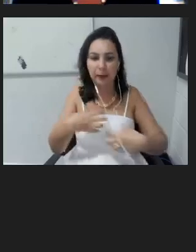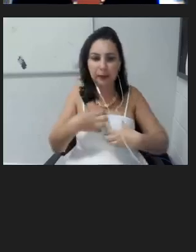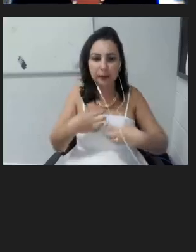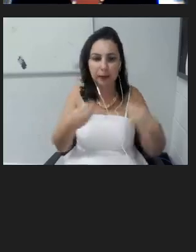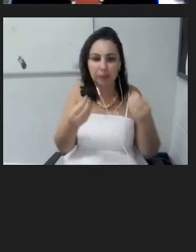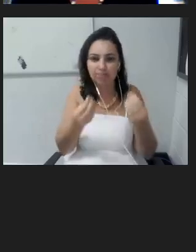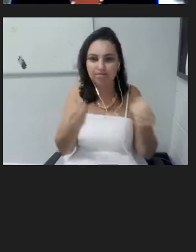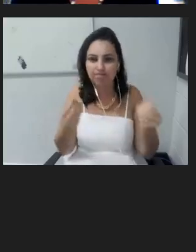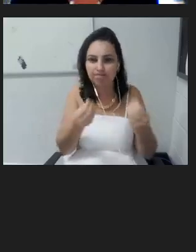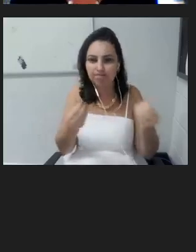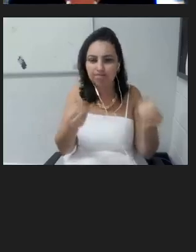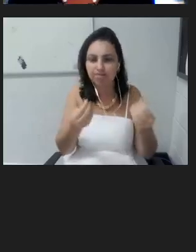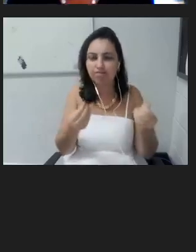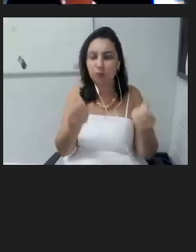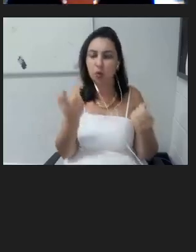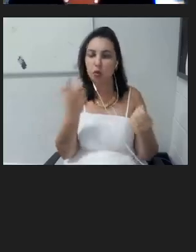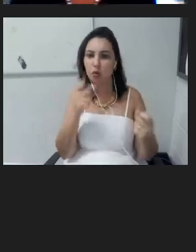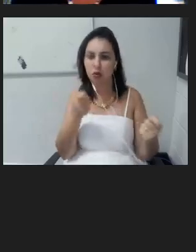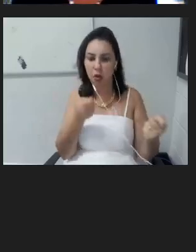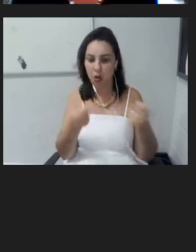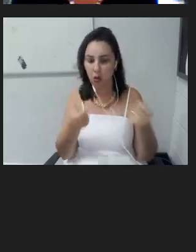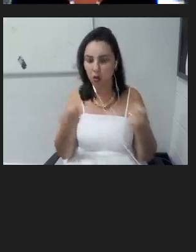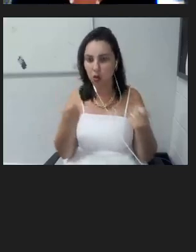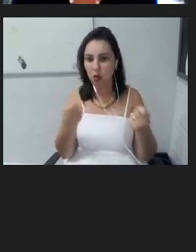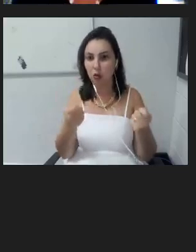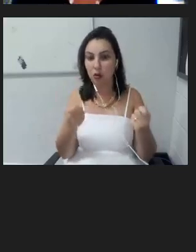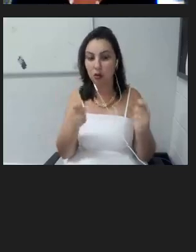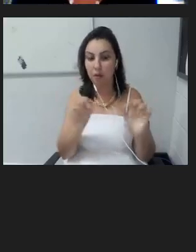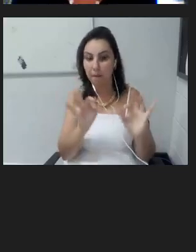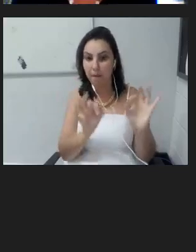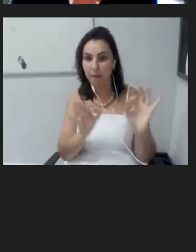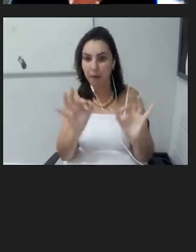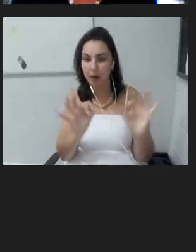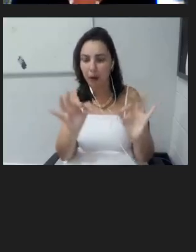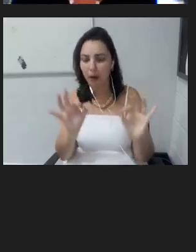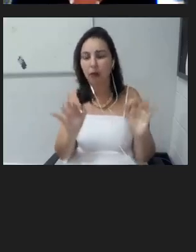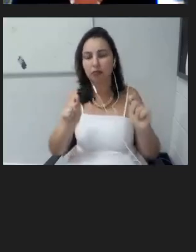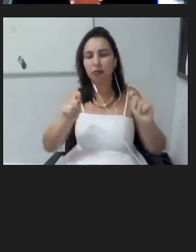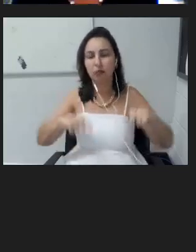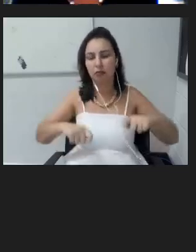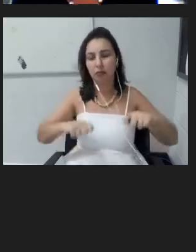não tem controle? Sim, é possível.